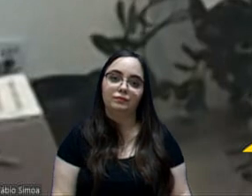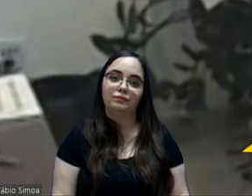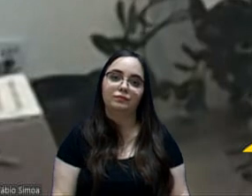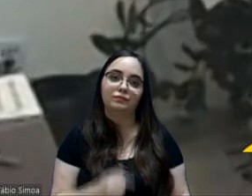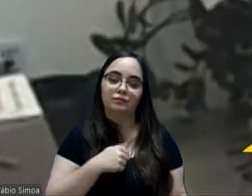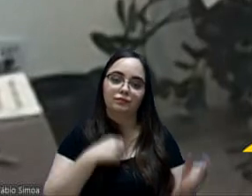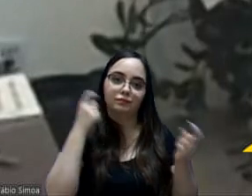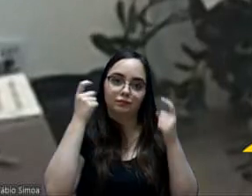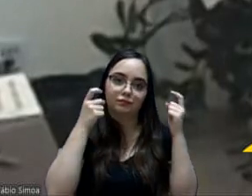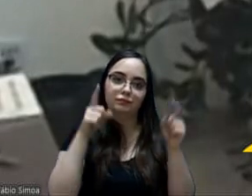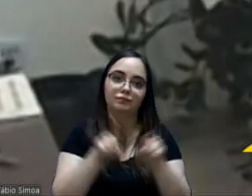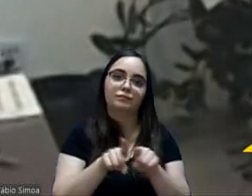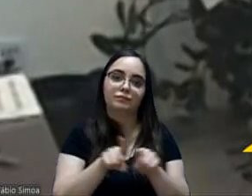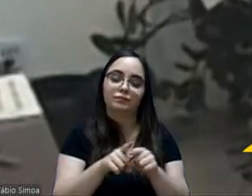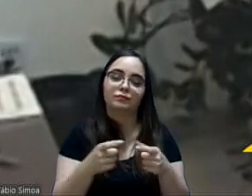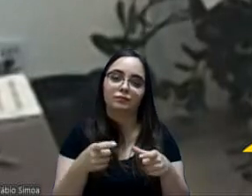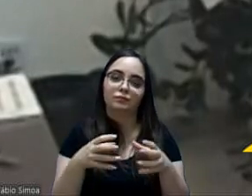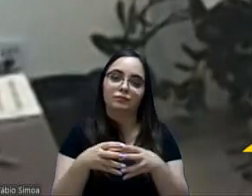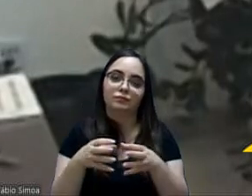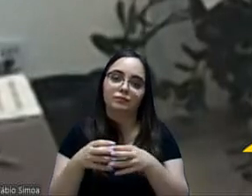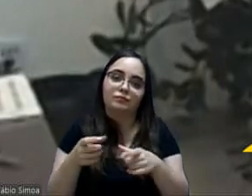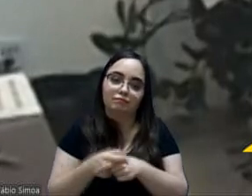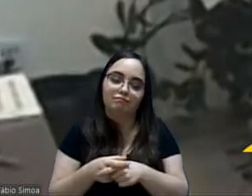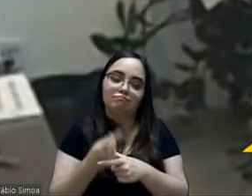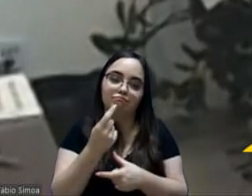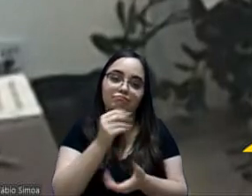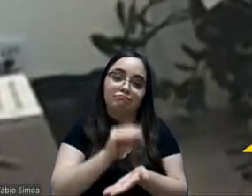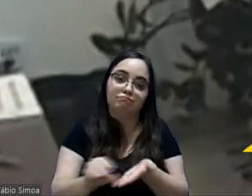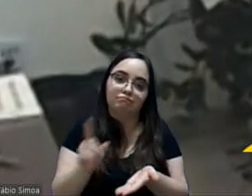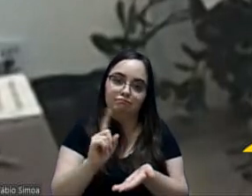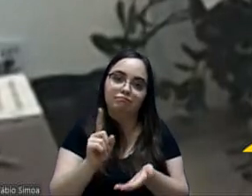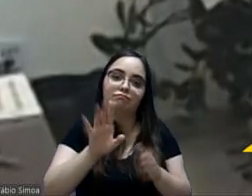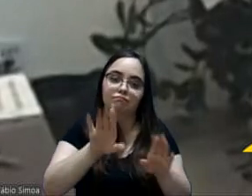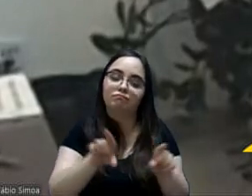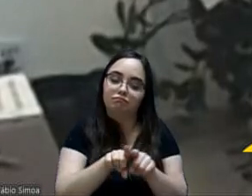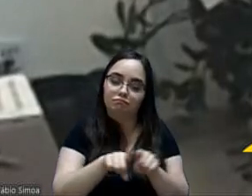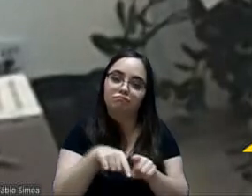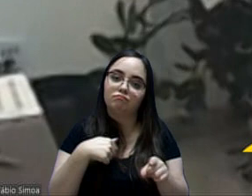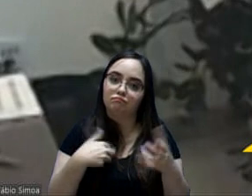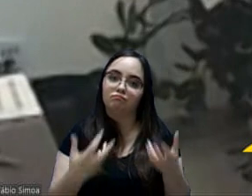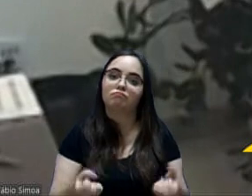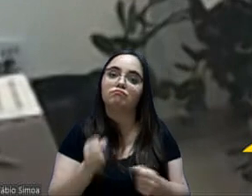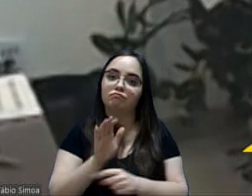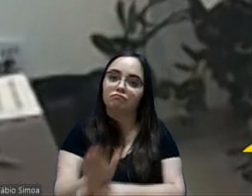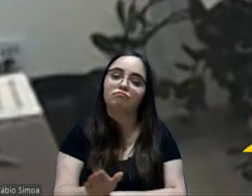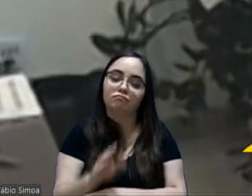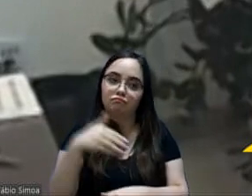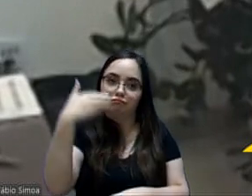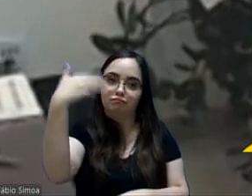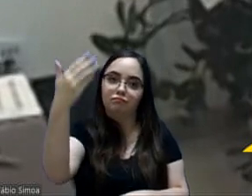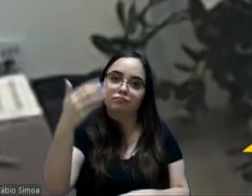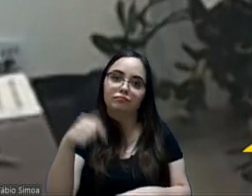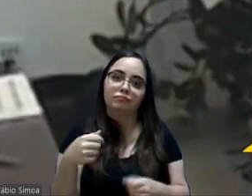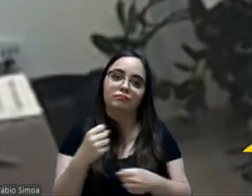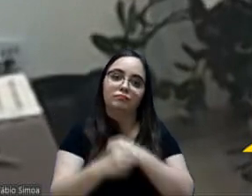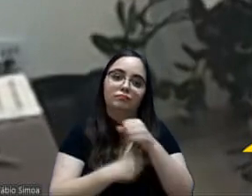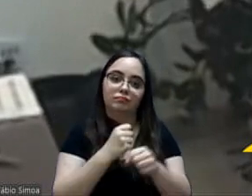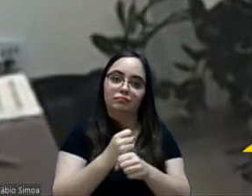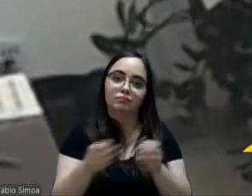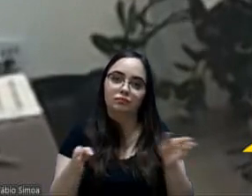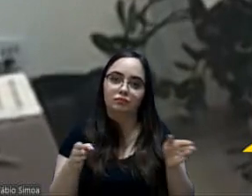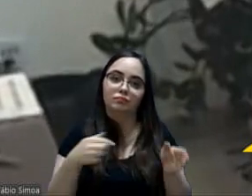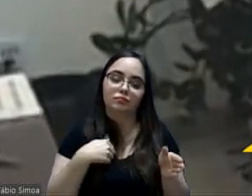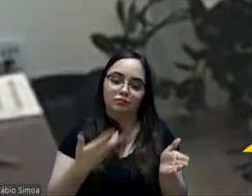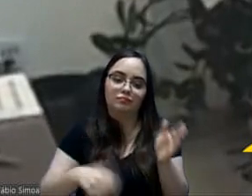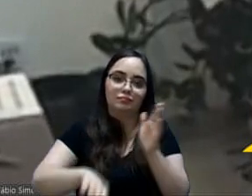também com as questões das entidades que não vão receber, mas estou aí também para ajudar, né? Depois, esse ano todo aqui, sou um vereador de